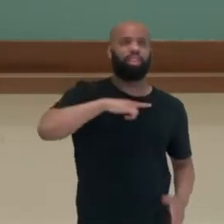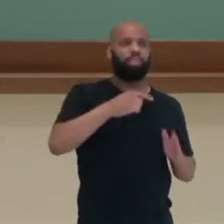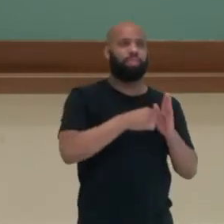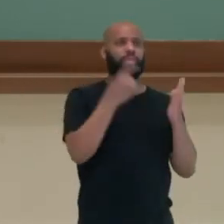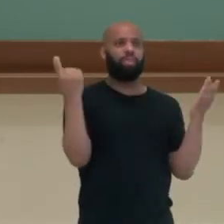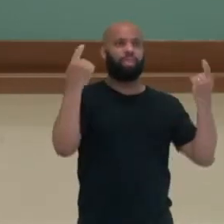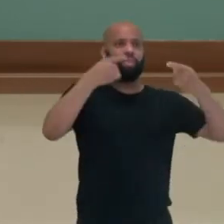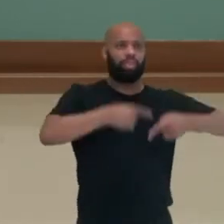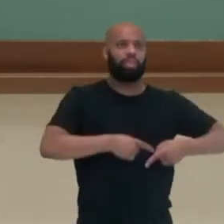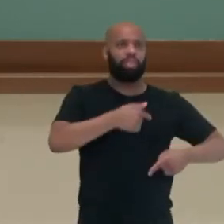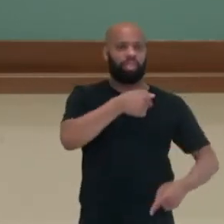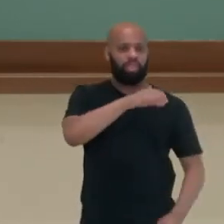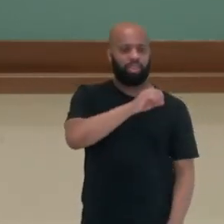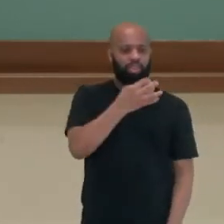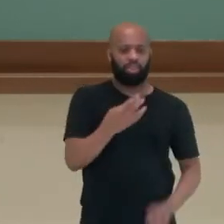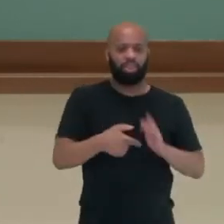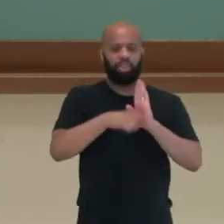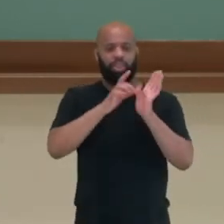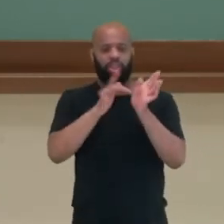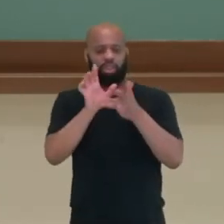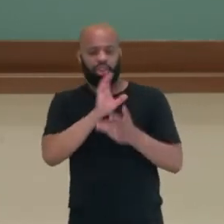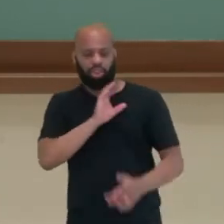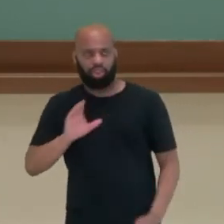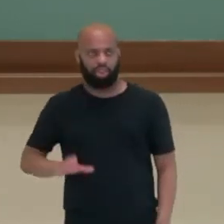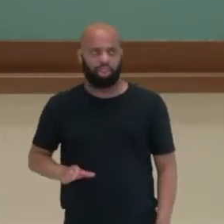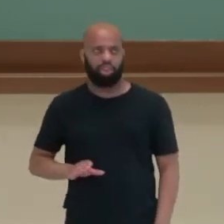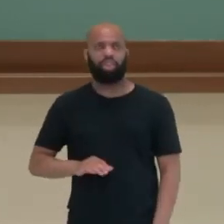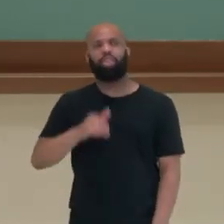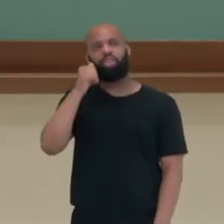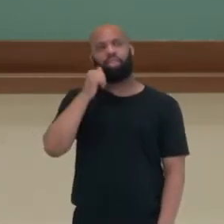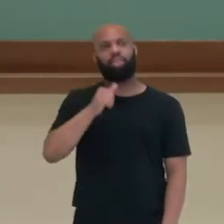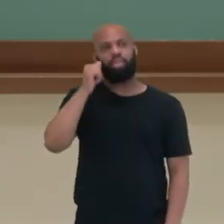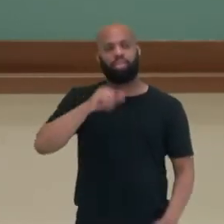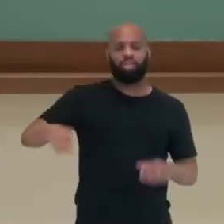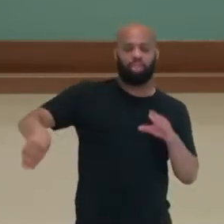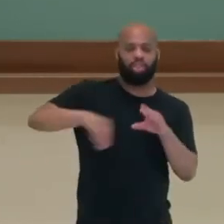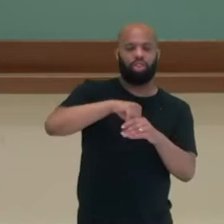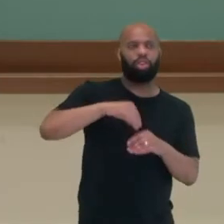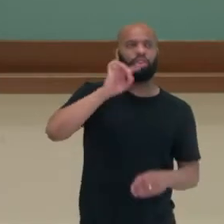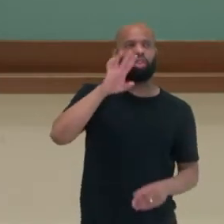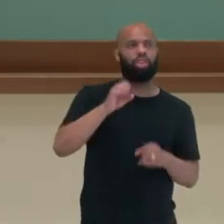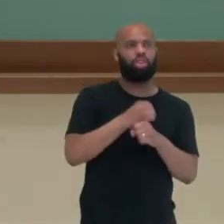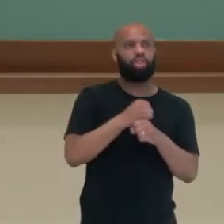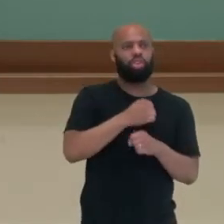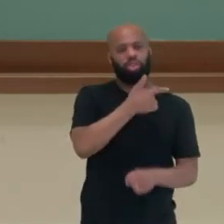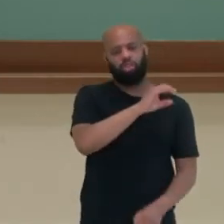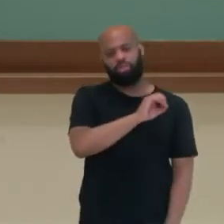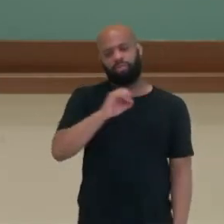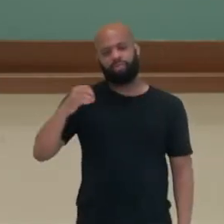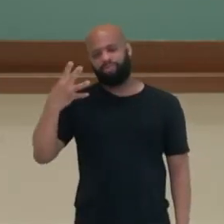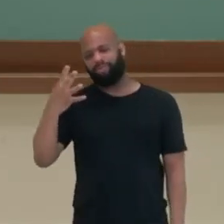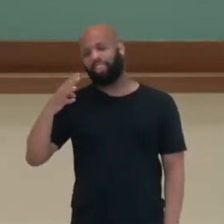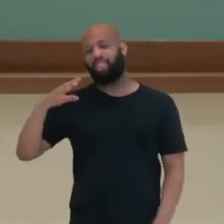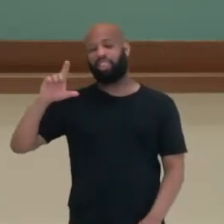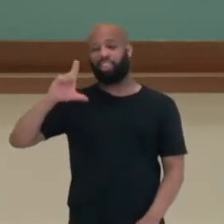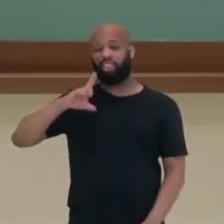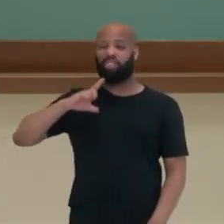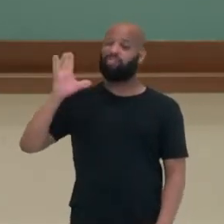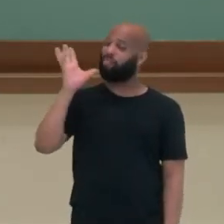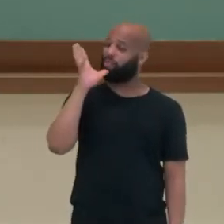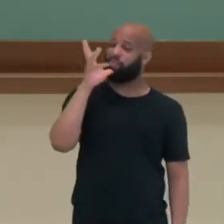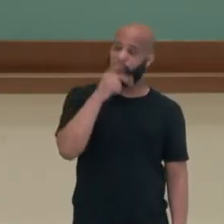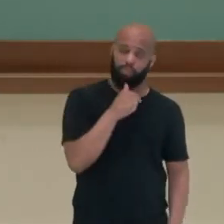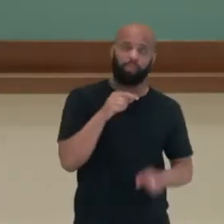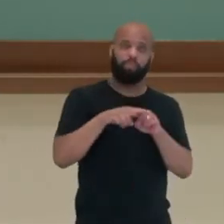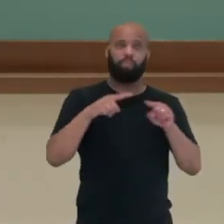primeira lá, 704 a.C., as mulheres foram inseridas em 2004, muito tempo depois. Mas